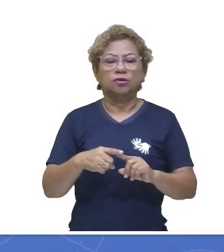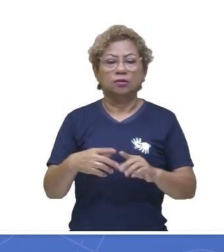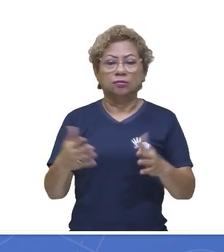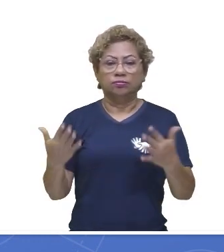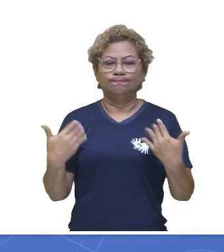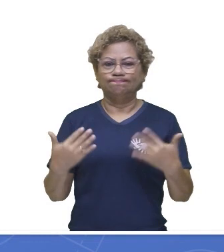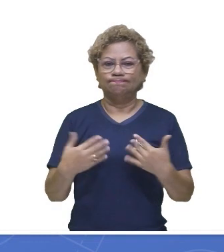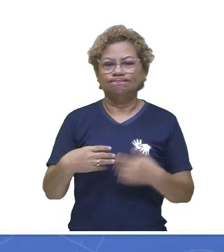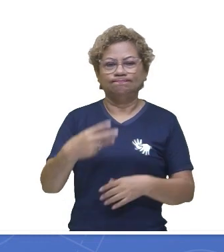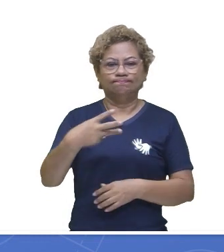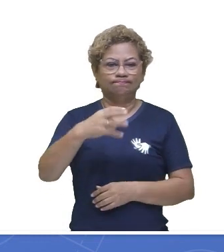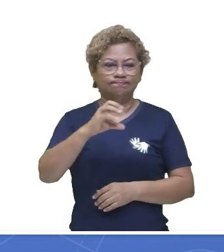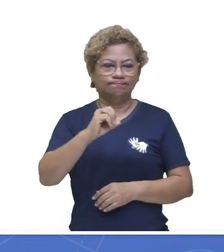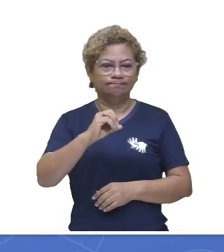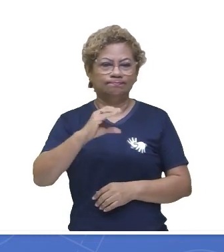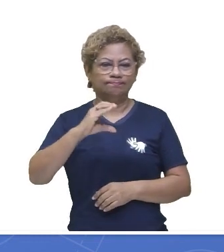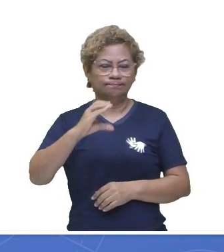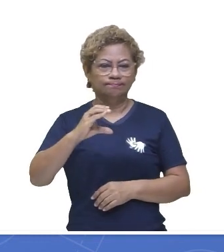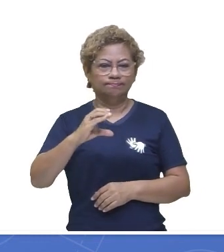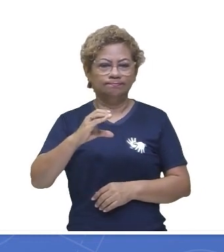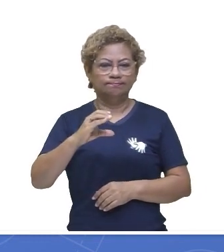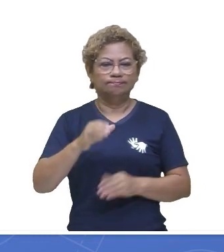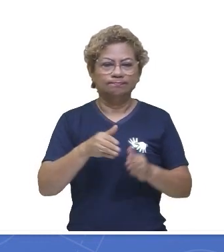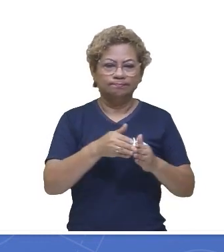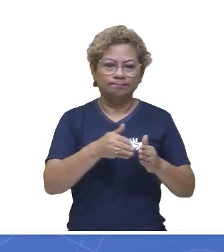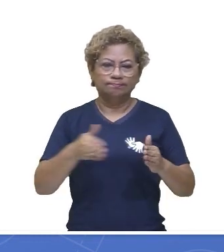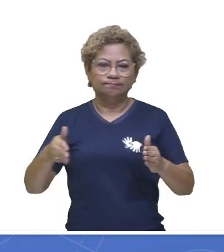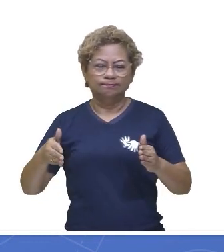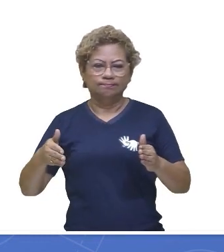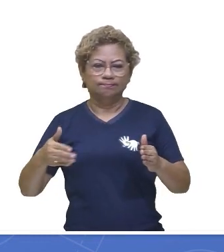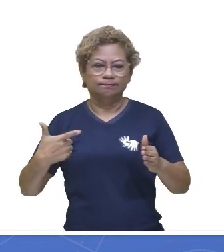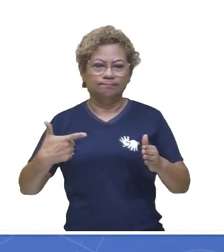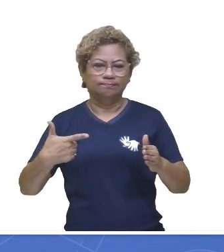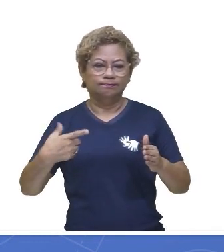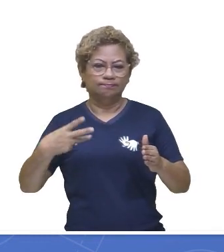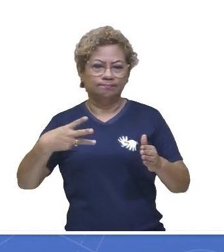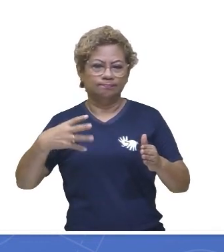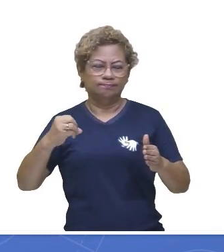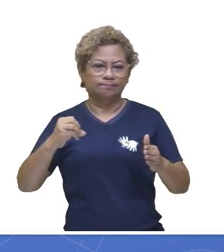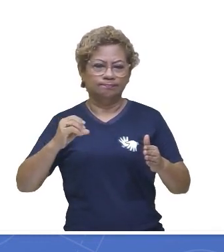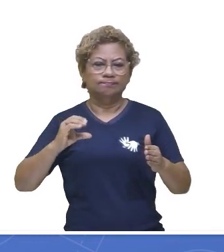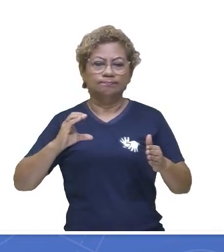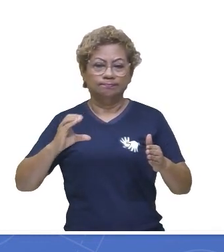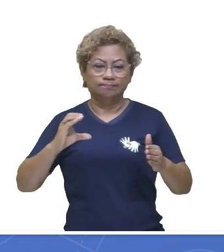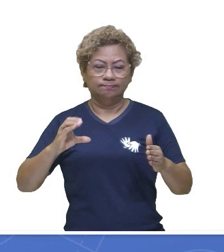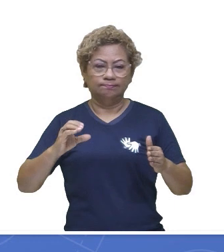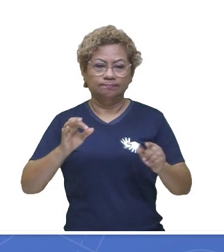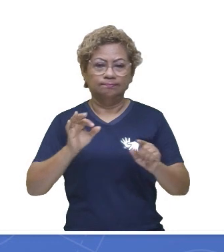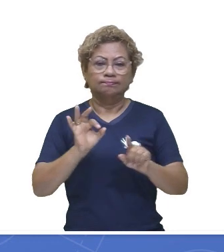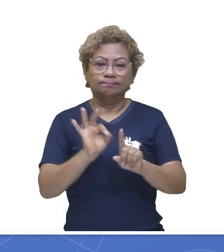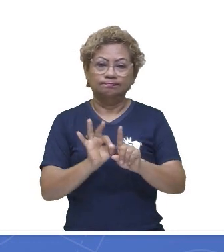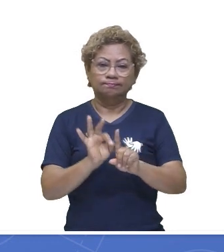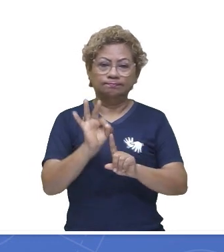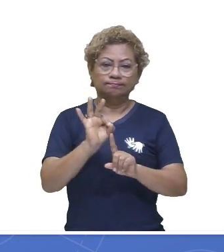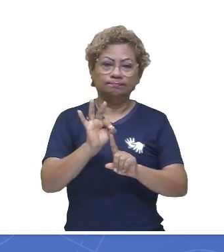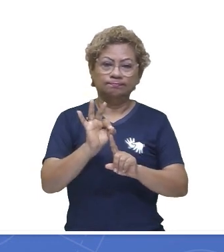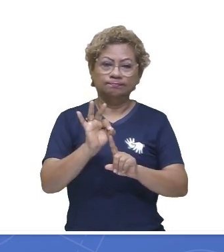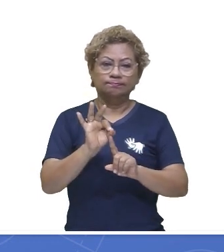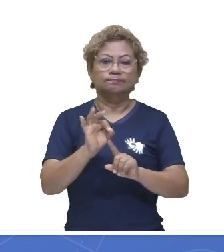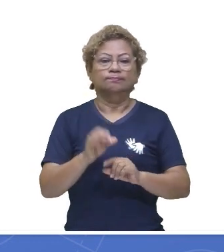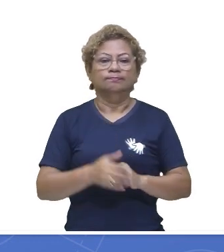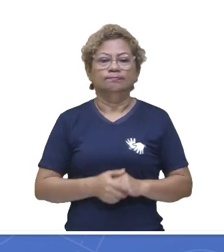né? A massa da barra, desde a temperatura de 30 graus Celsius até